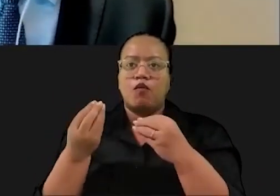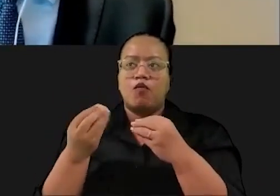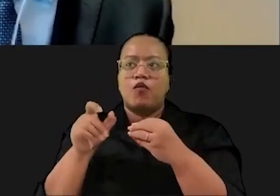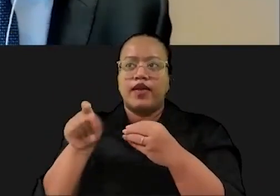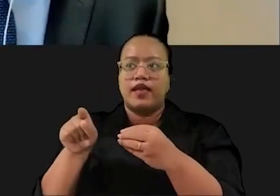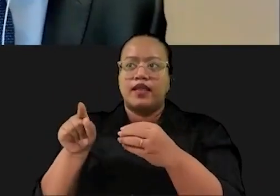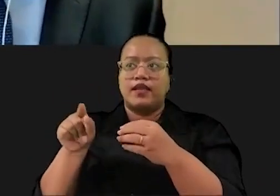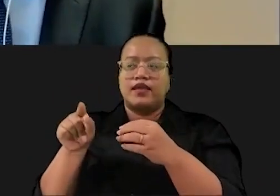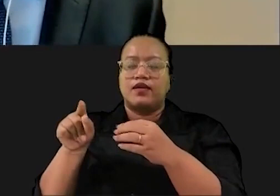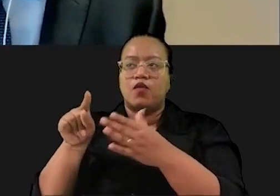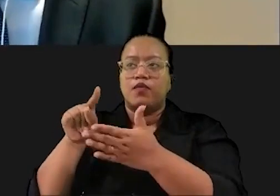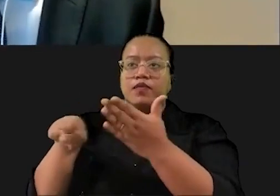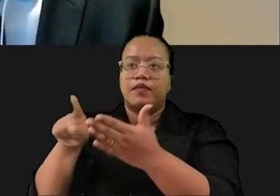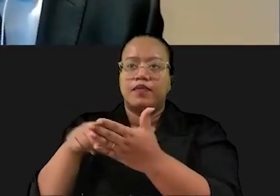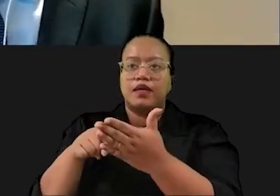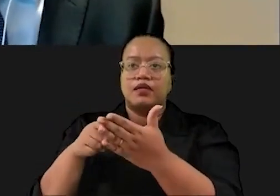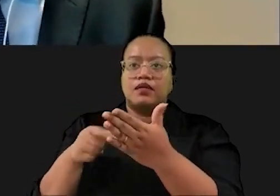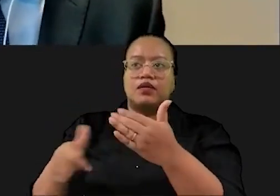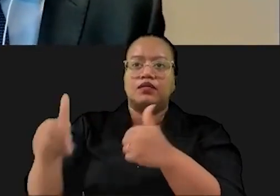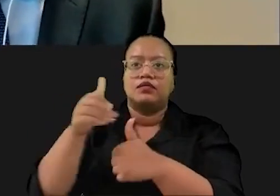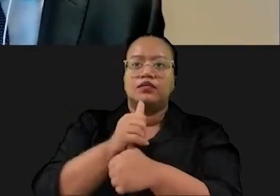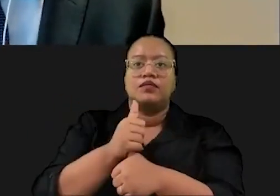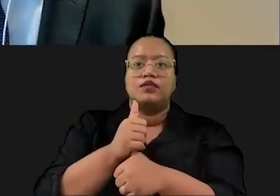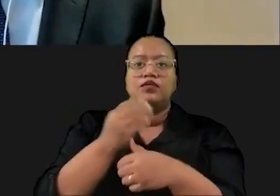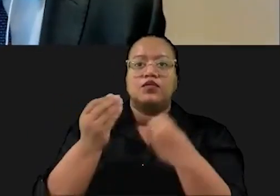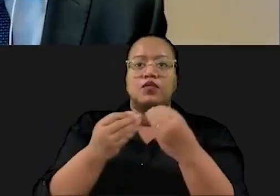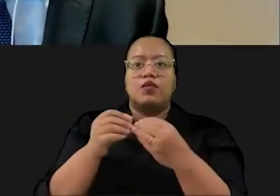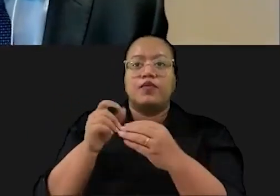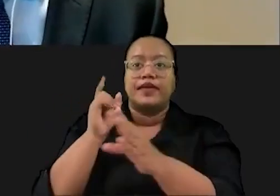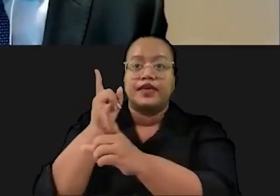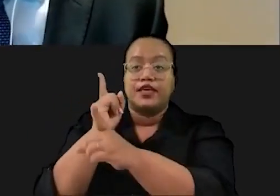que pode já ser transformado num serviço em nuvem, né?